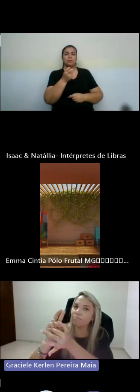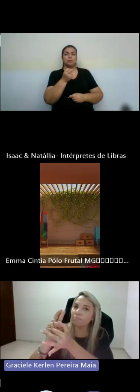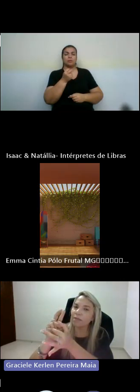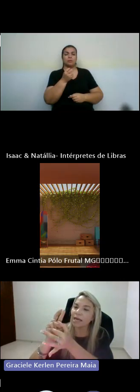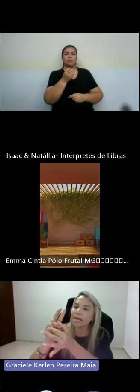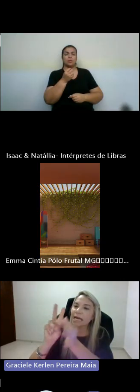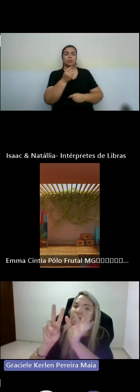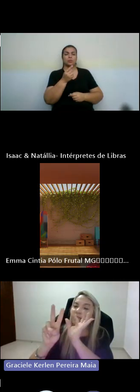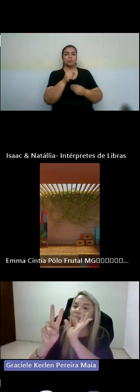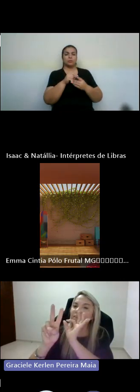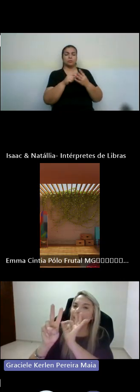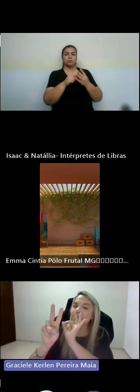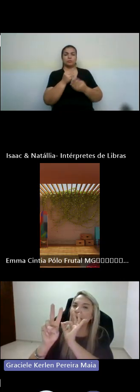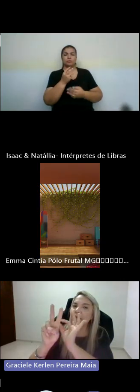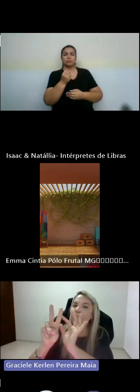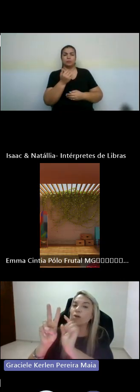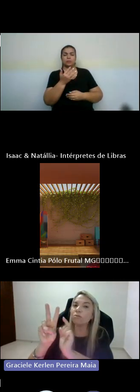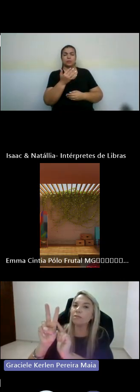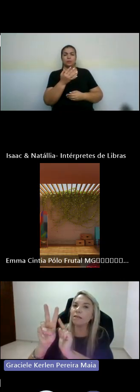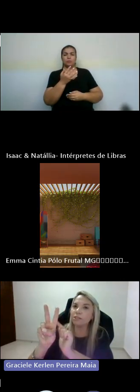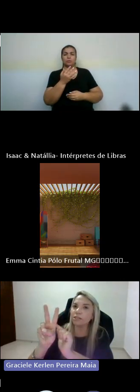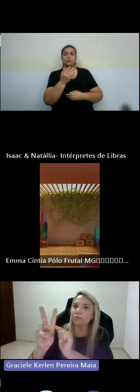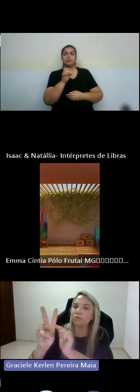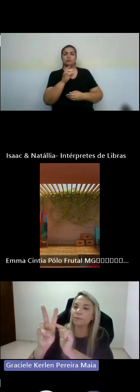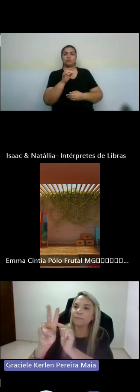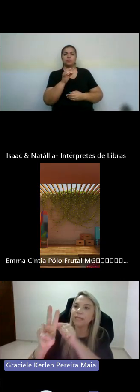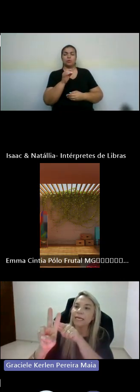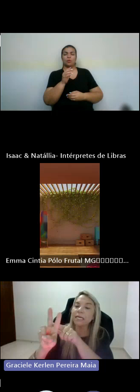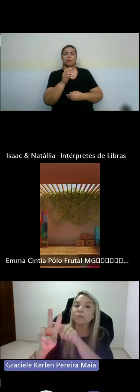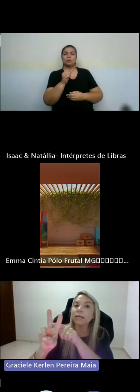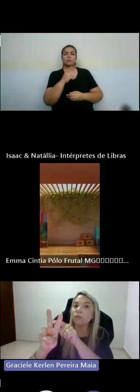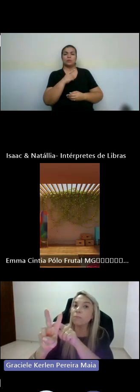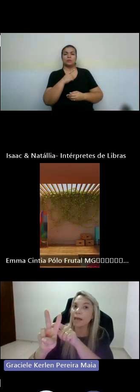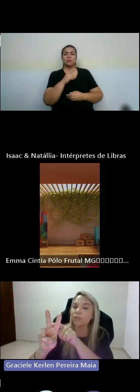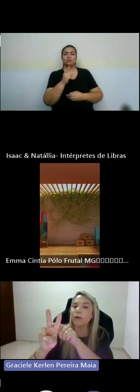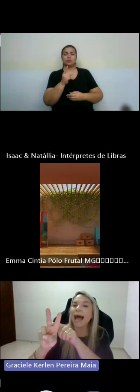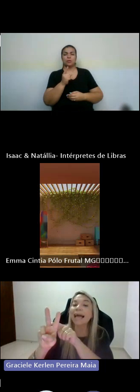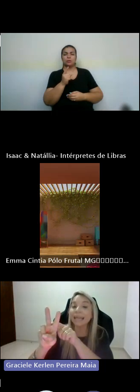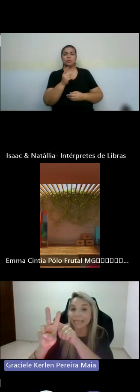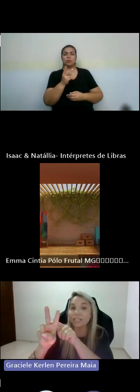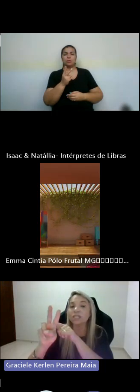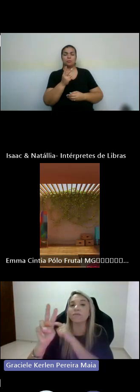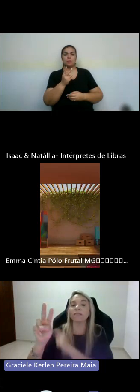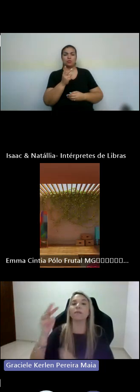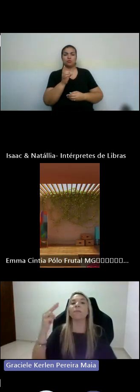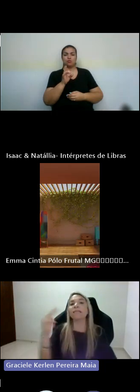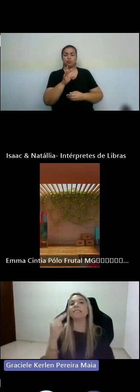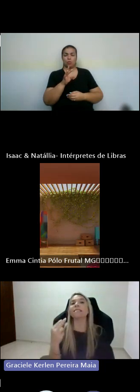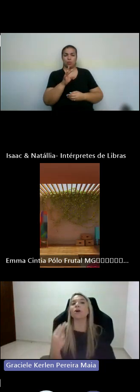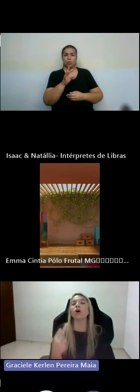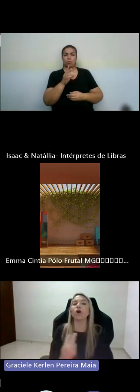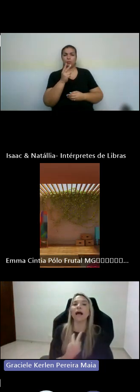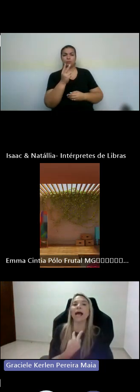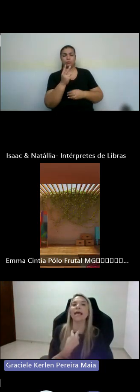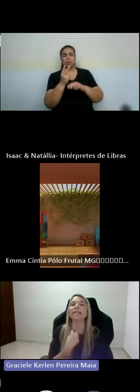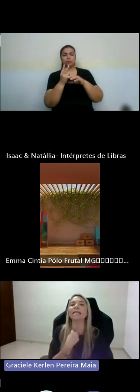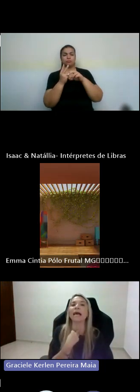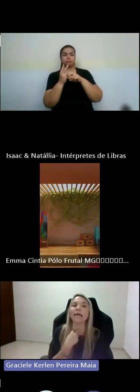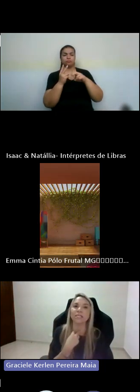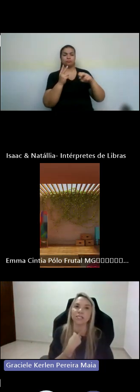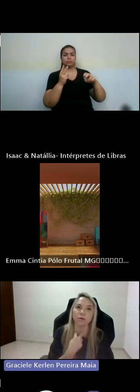dedão. E aí vai ficar em pé só o dedo indicador e o dedo médio. Além disso, você precisa